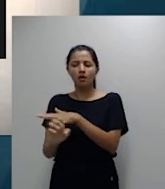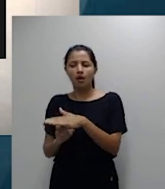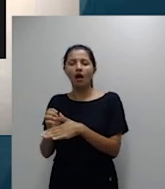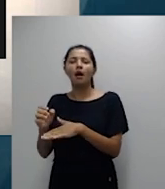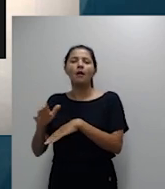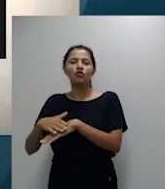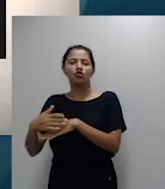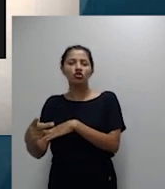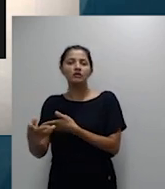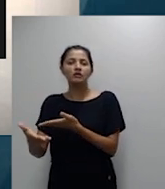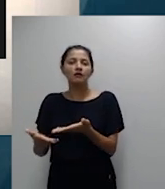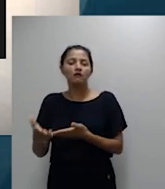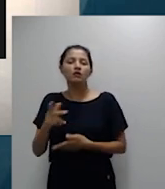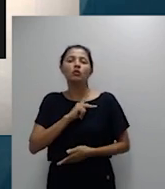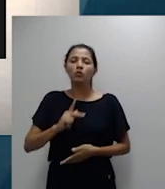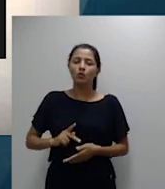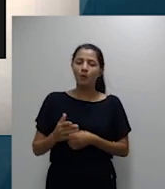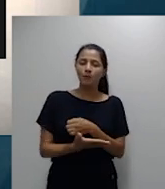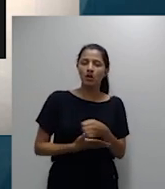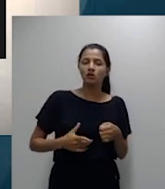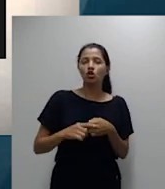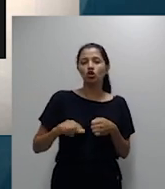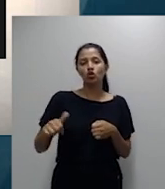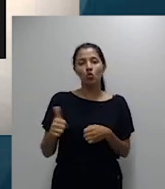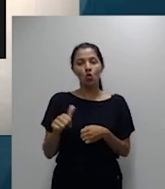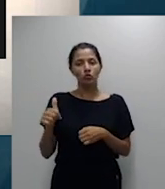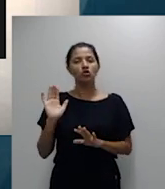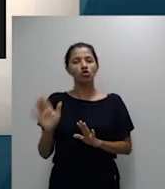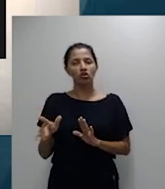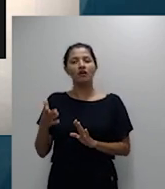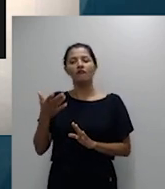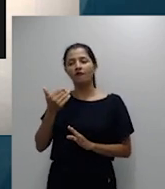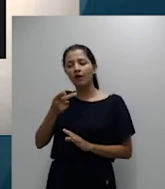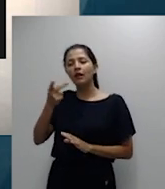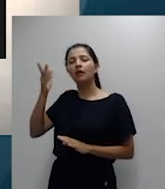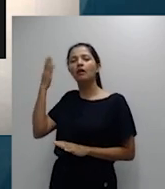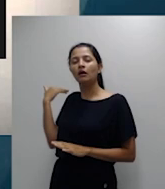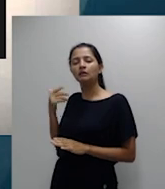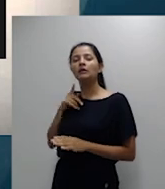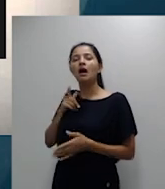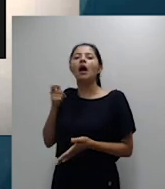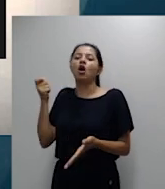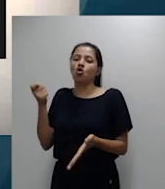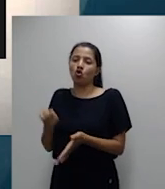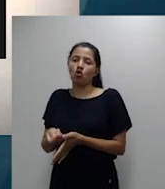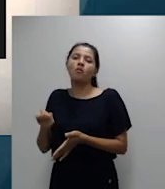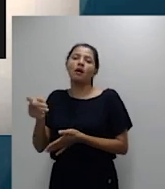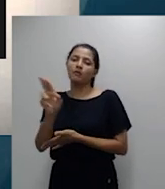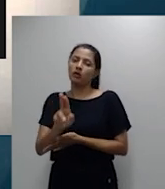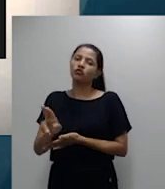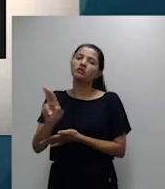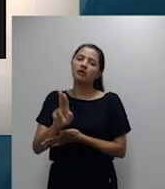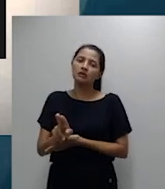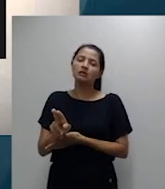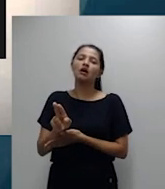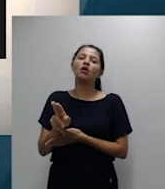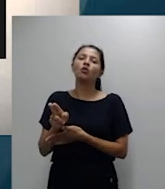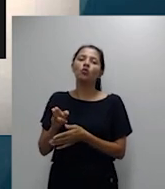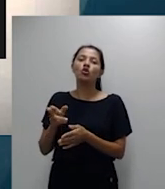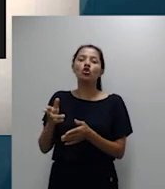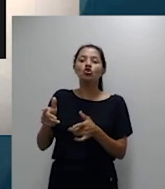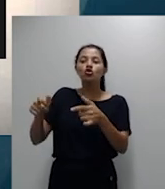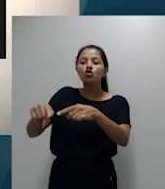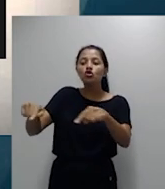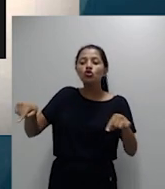serviço público Com base no artigo 11 japonês pintado a efetuar a cobrança pela utilização de faixa de domínio